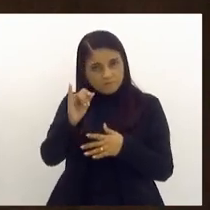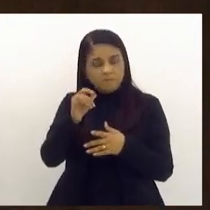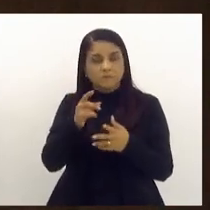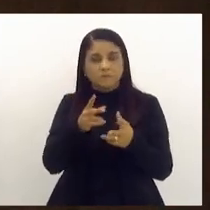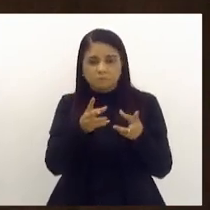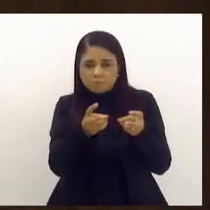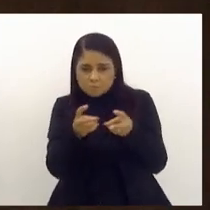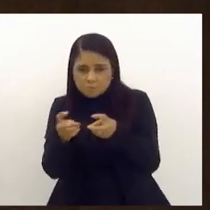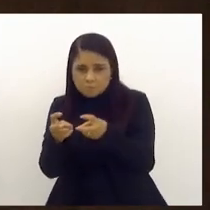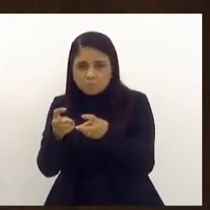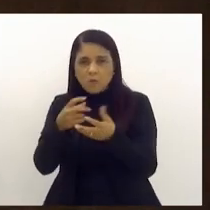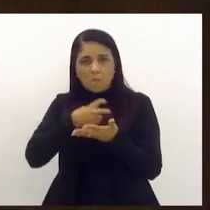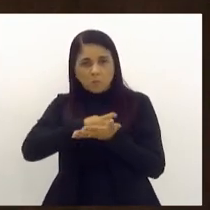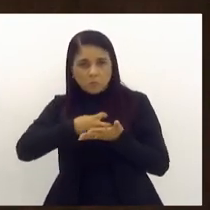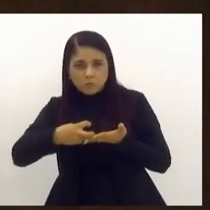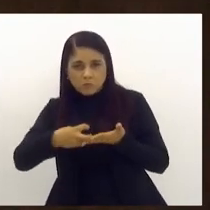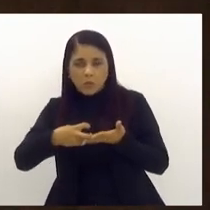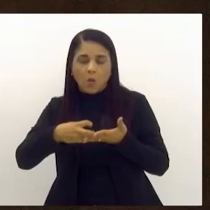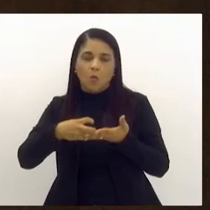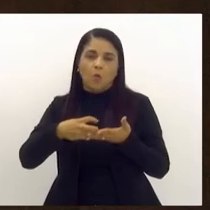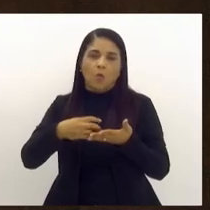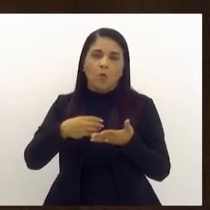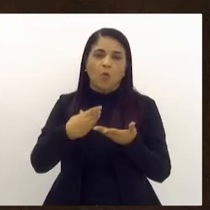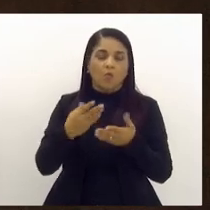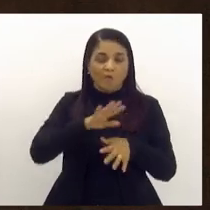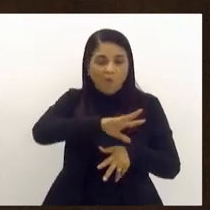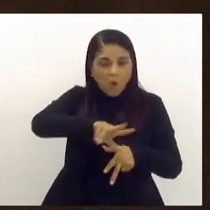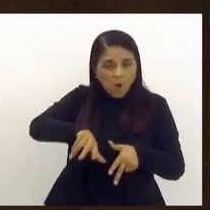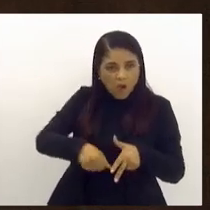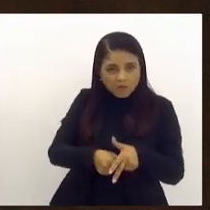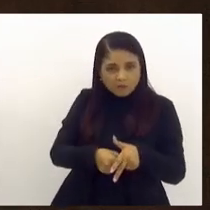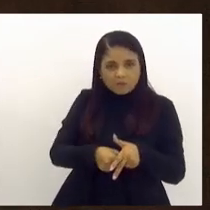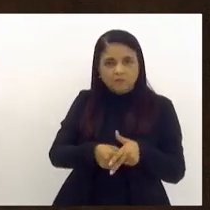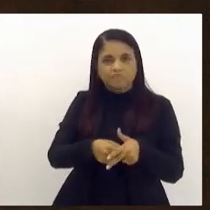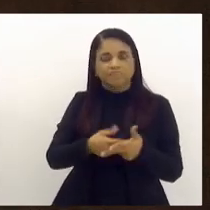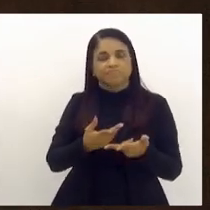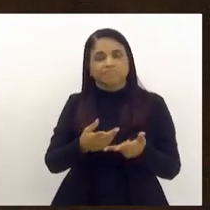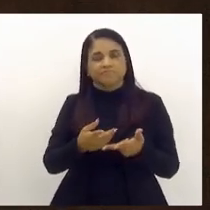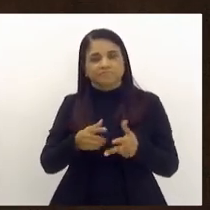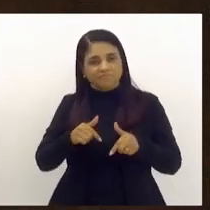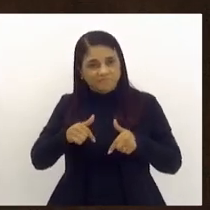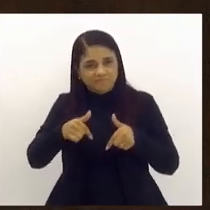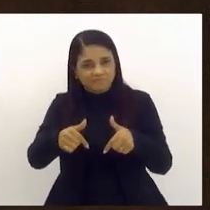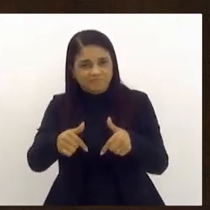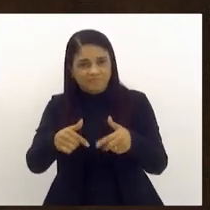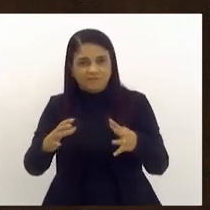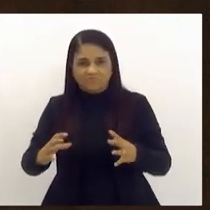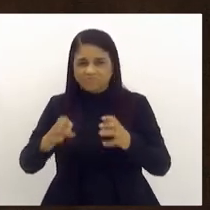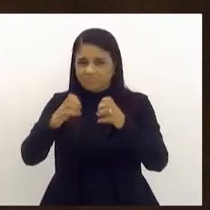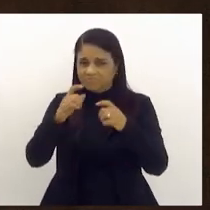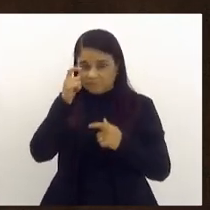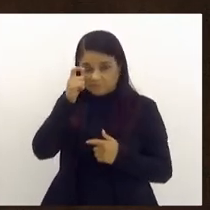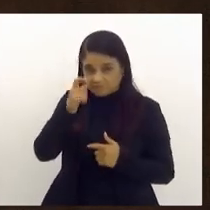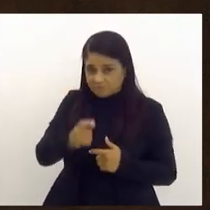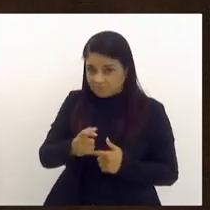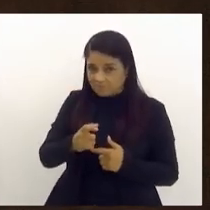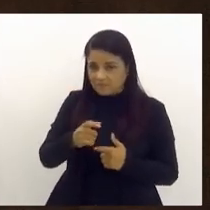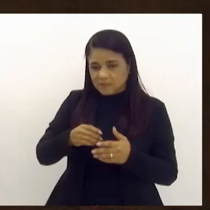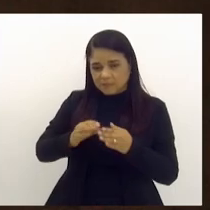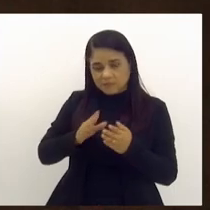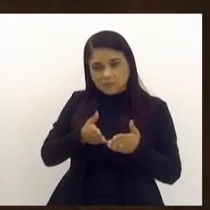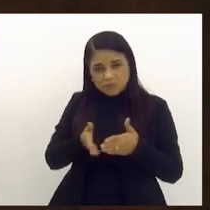detecção, punição e remediação de fraudes, atos de corrupção, conflitos de interesse e desvio